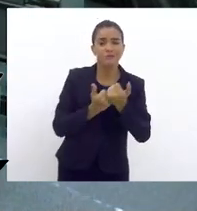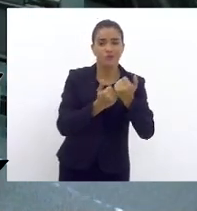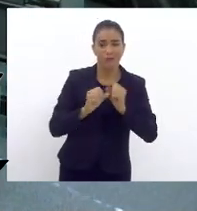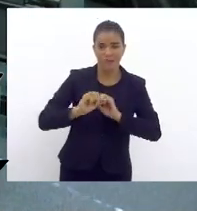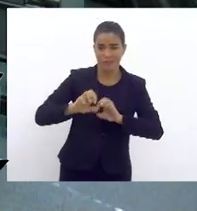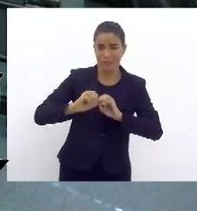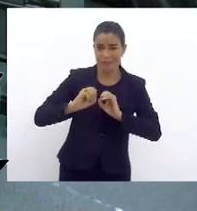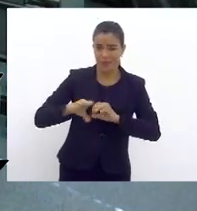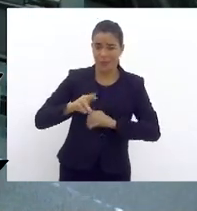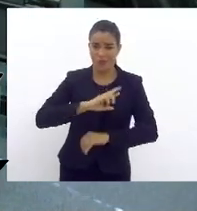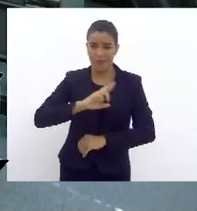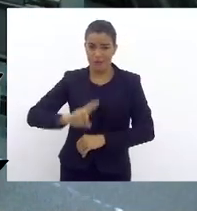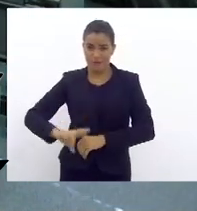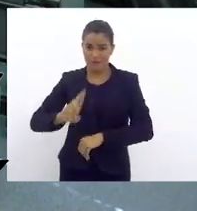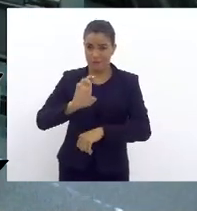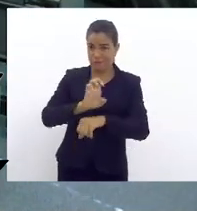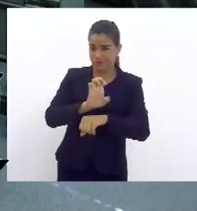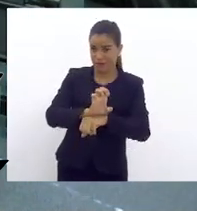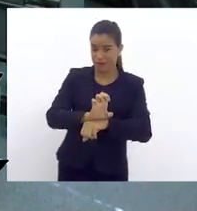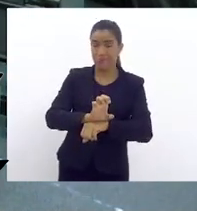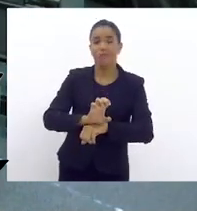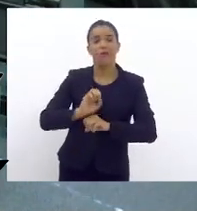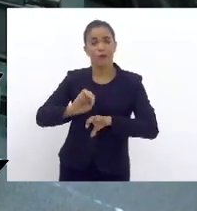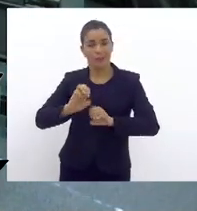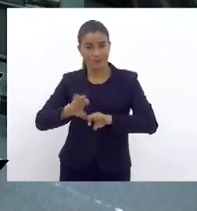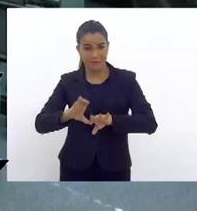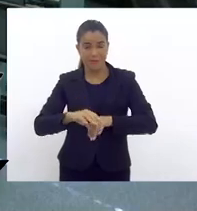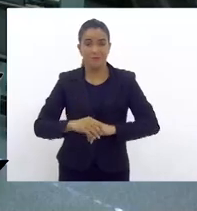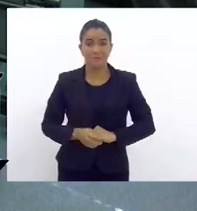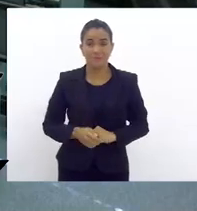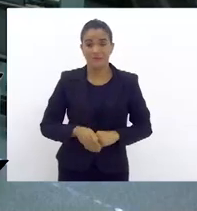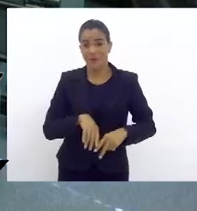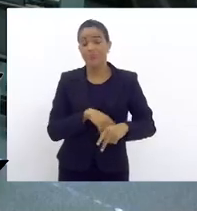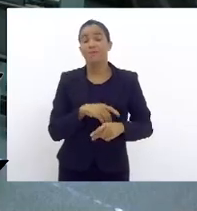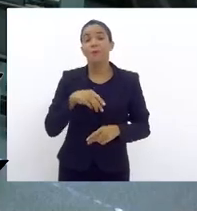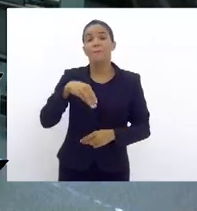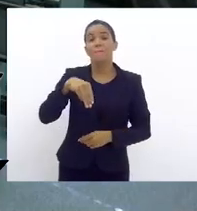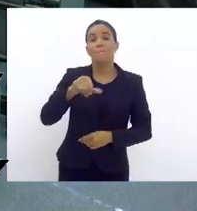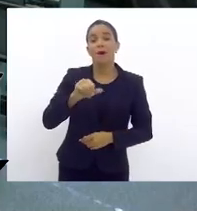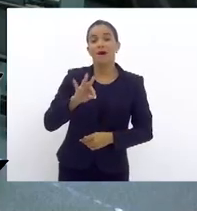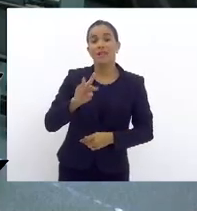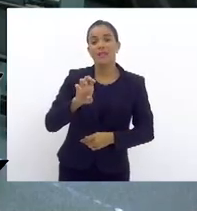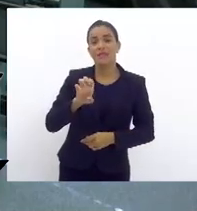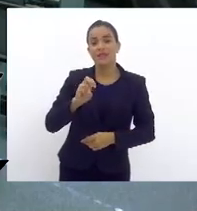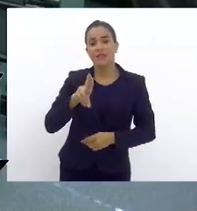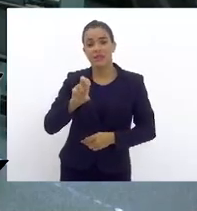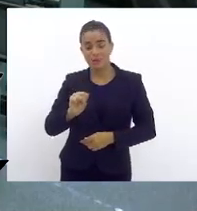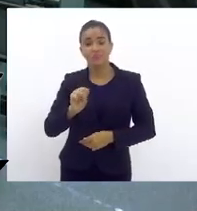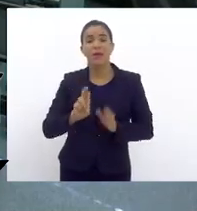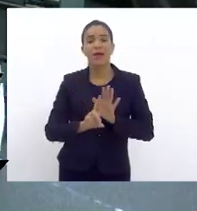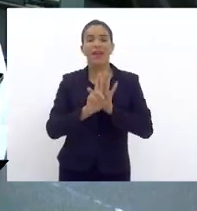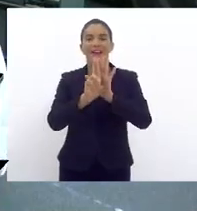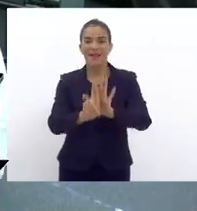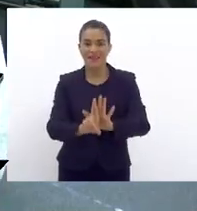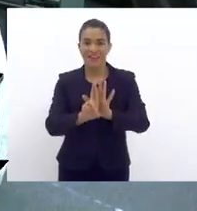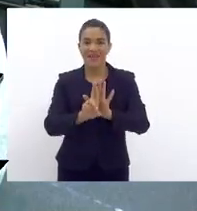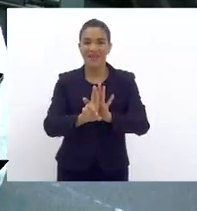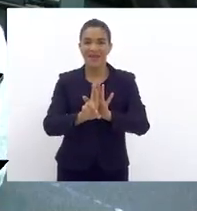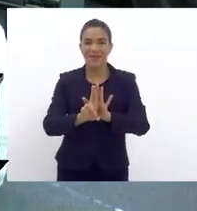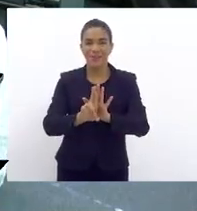de Estado e educação o Mateus Aquino que é representante do